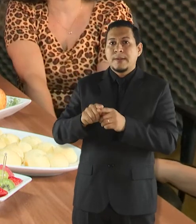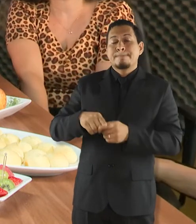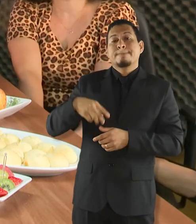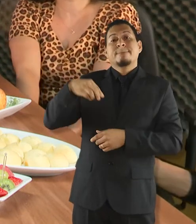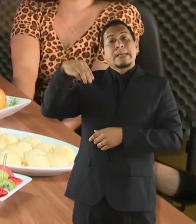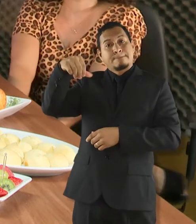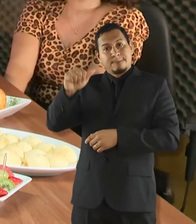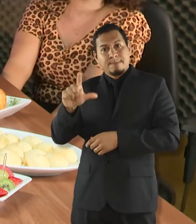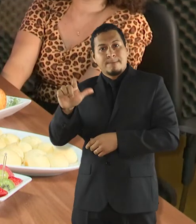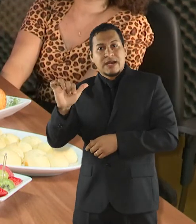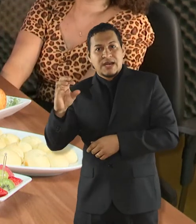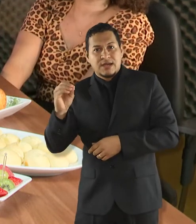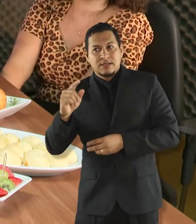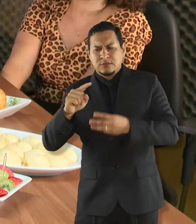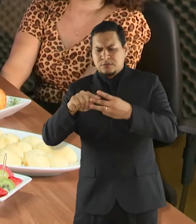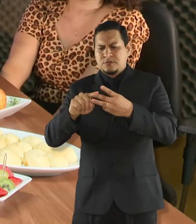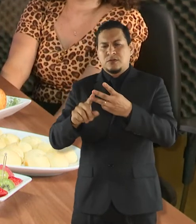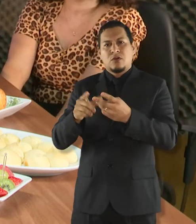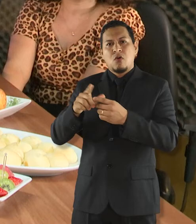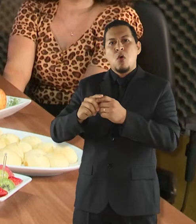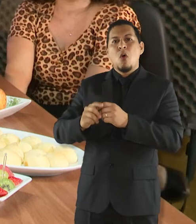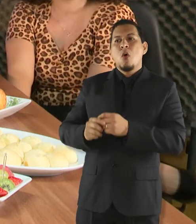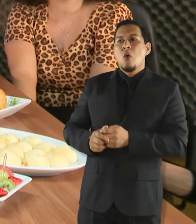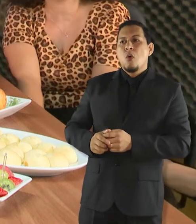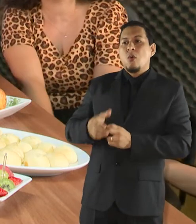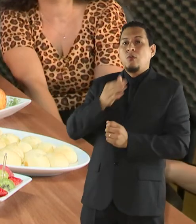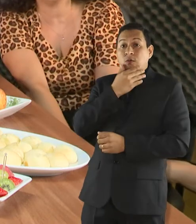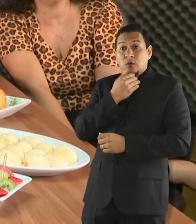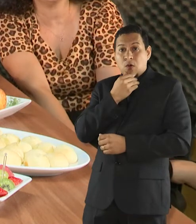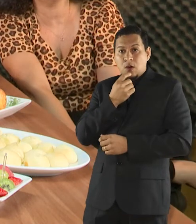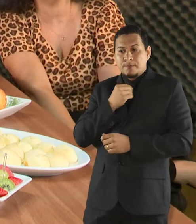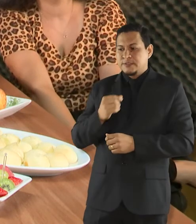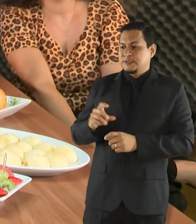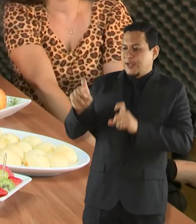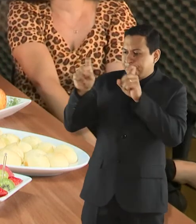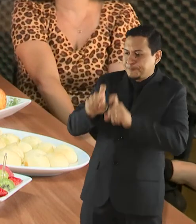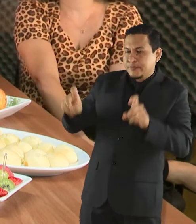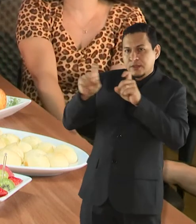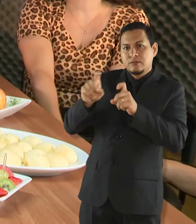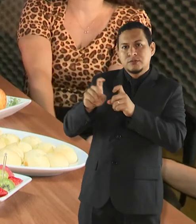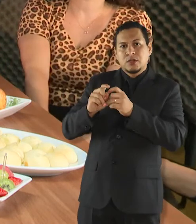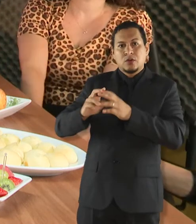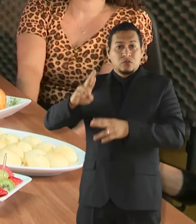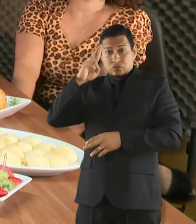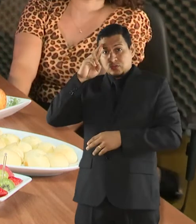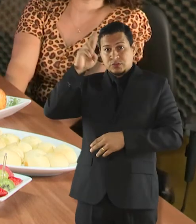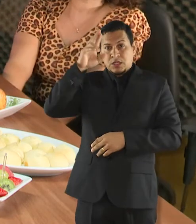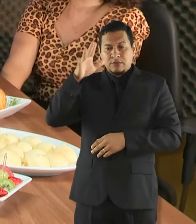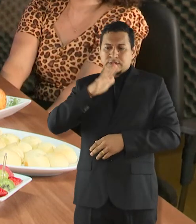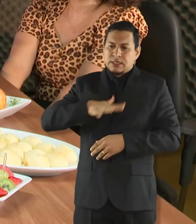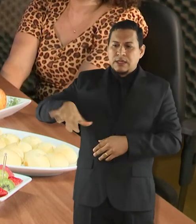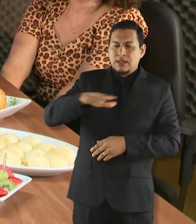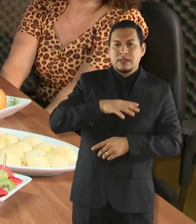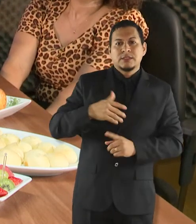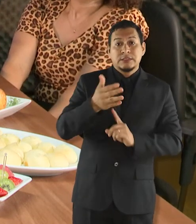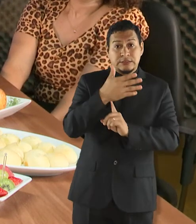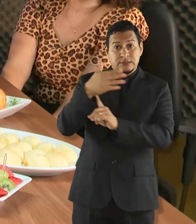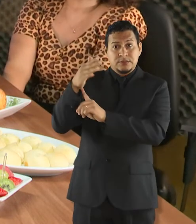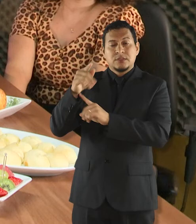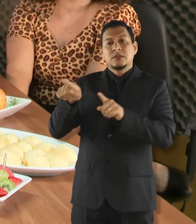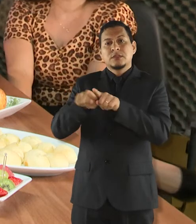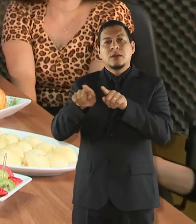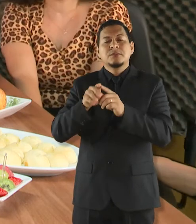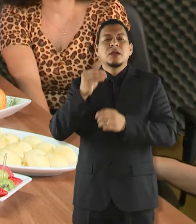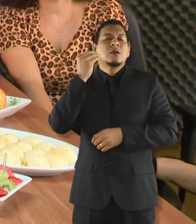para o Marlon Brandes, o rapaz da informática, o nosso chefe aqui do setor de tecnologia da informação.